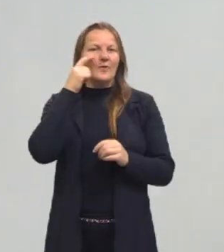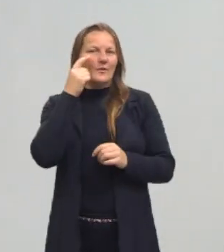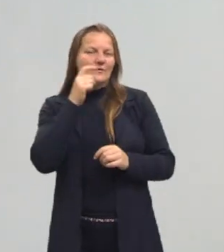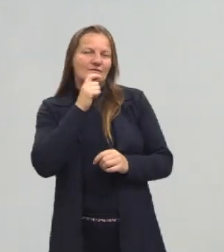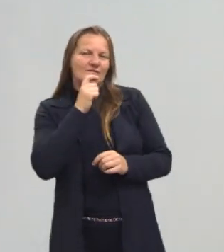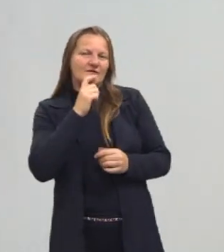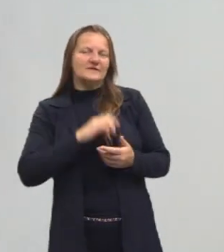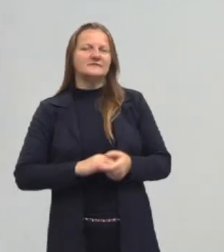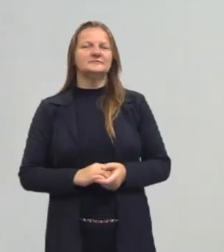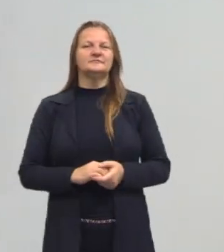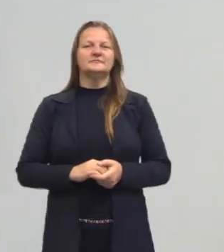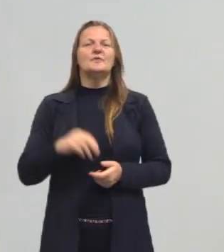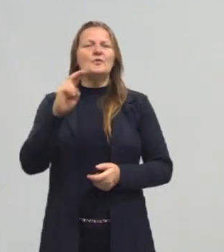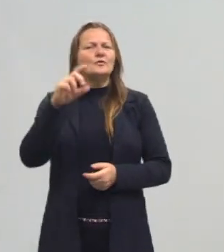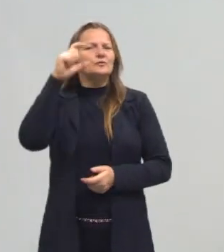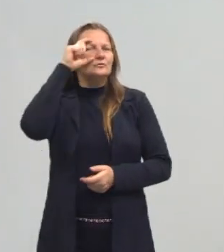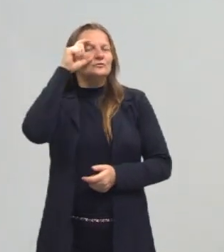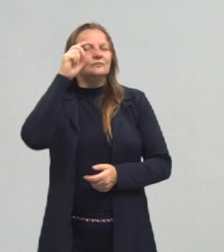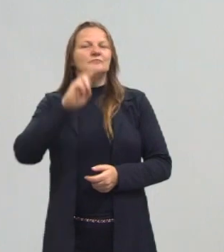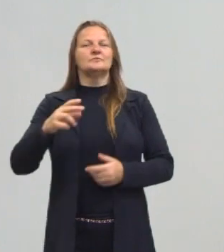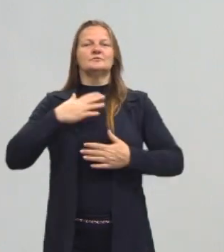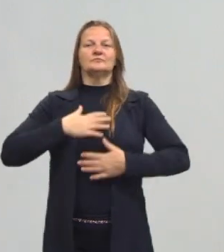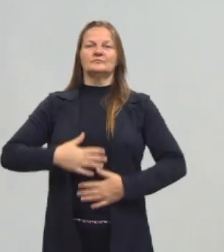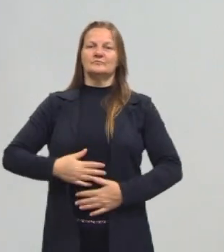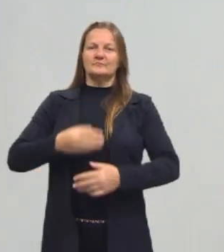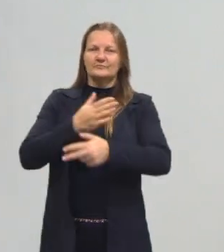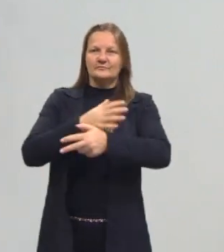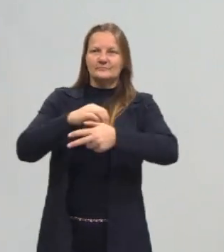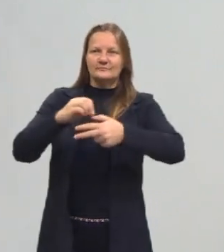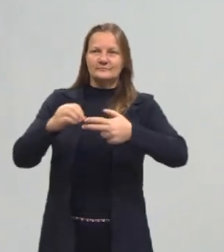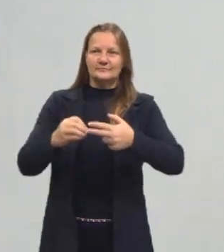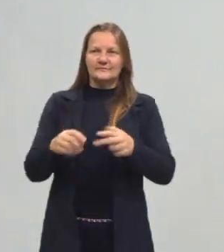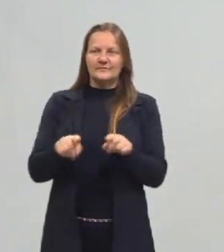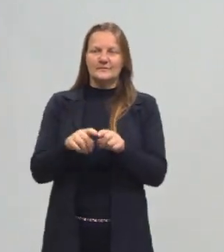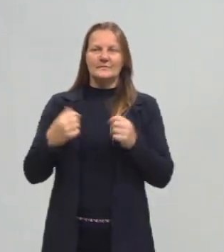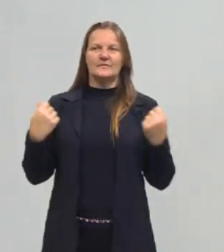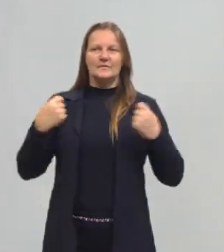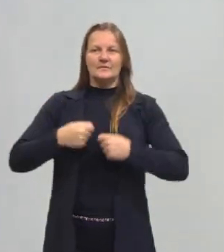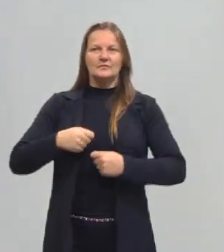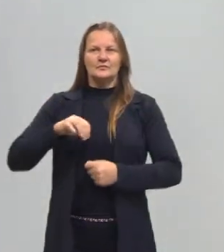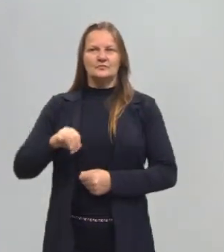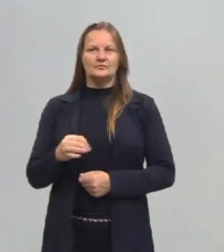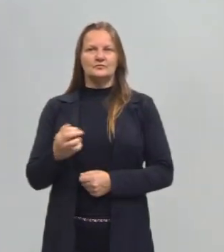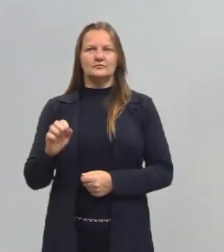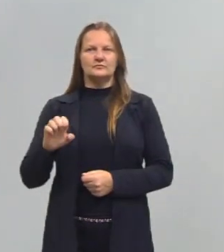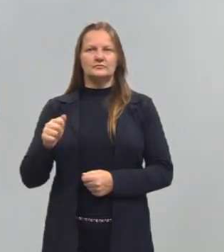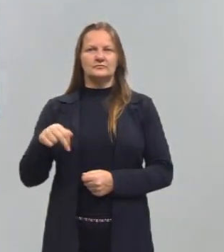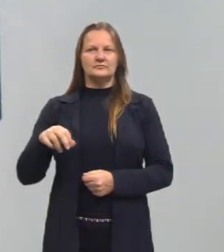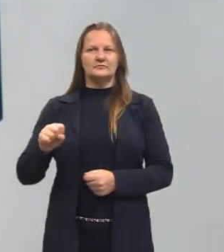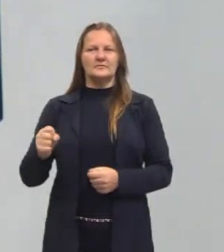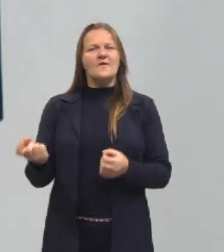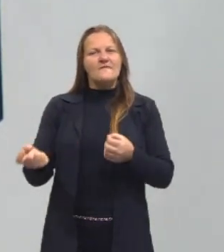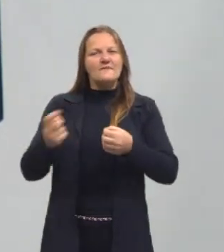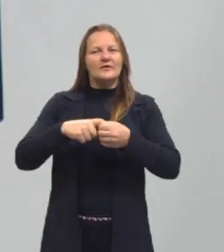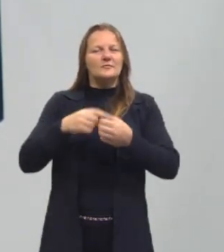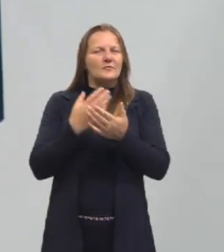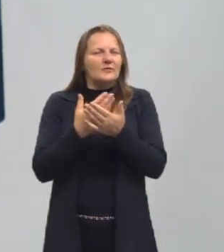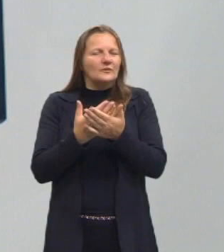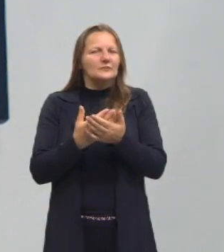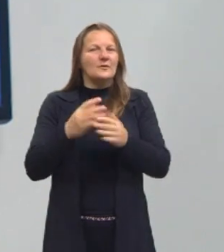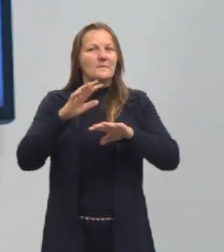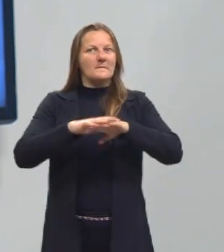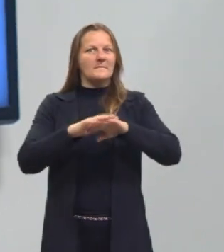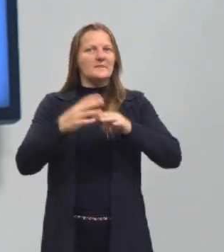uso óculos, estou utilizando a camiseta do pré-ENEM e uma camisa jeans. Então, já voltamos para as nossas aulas